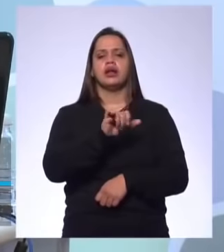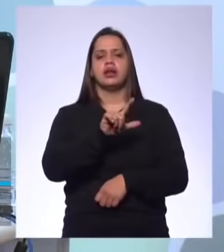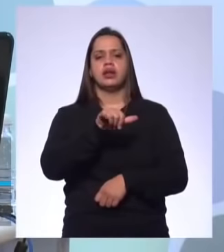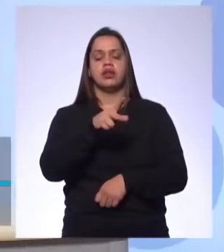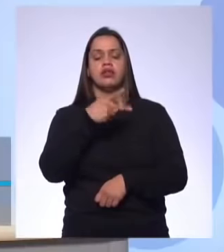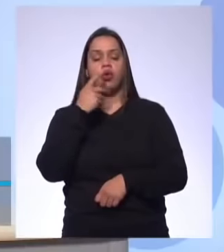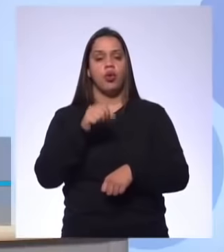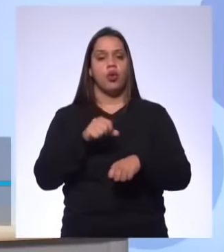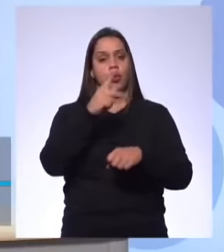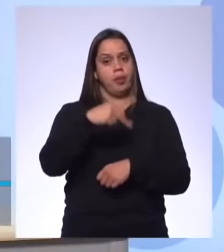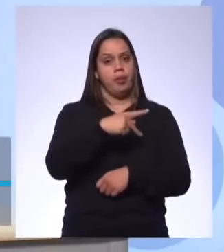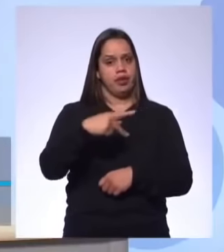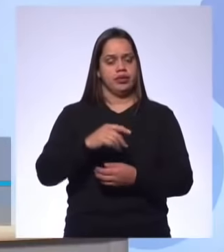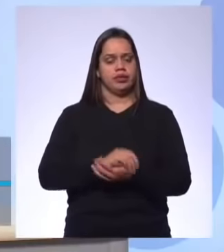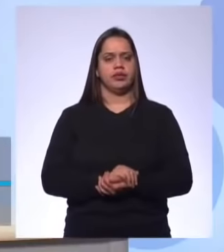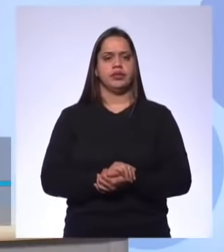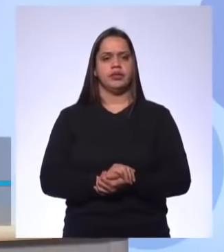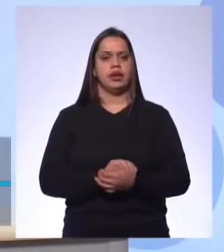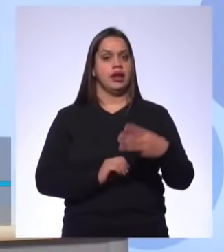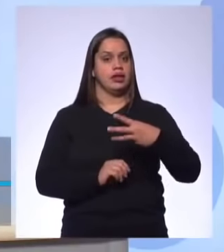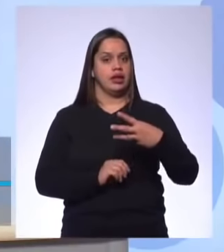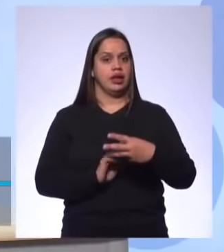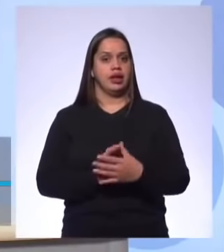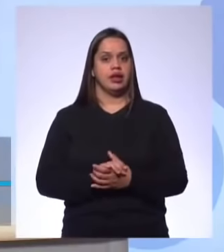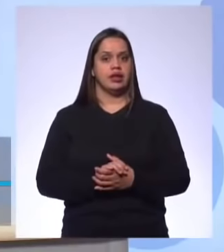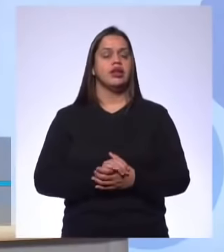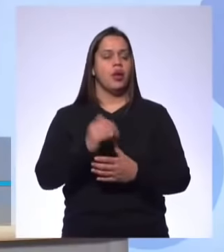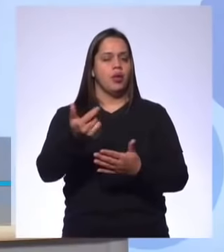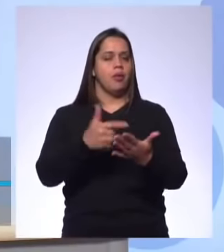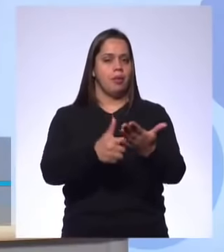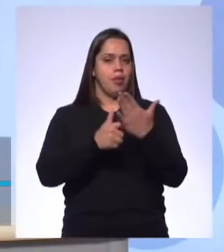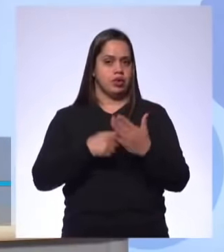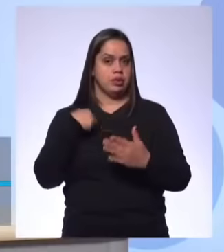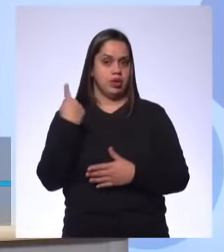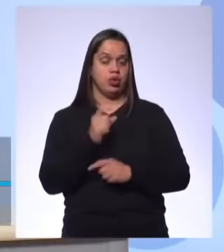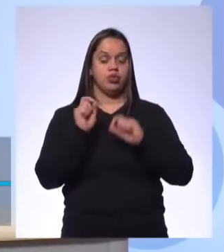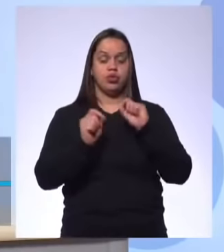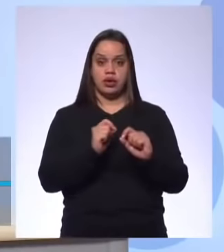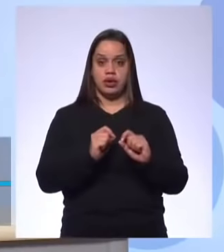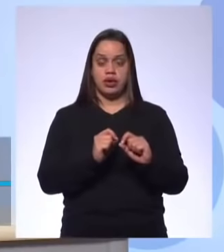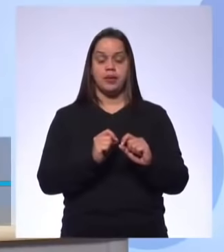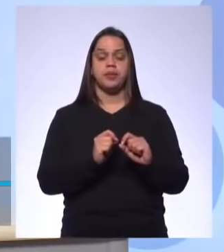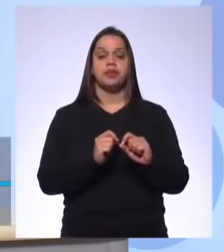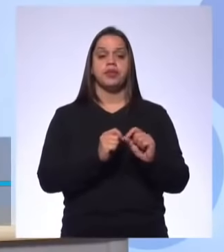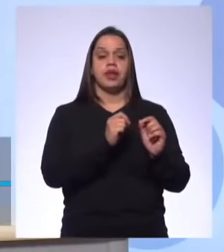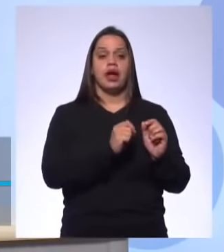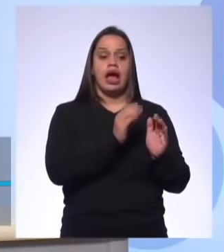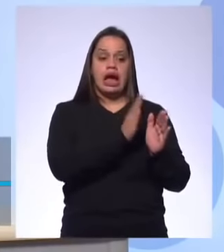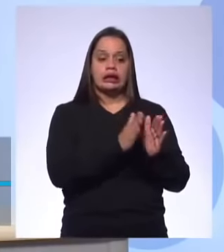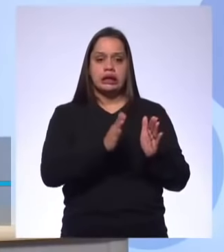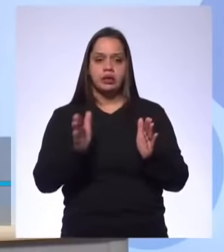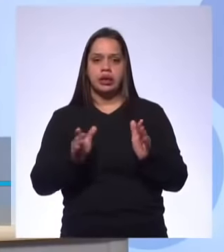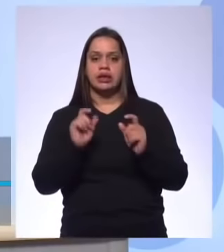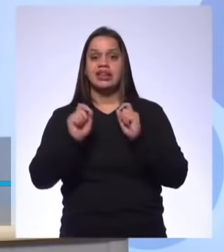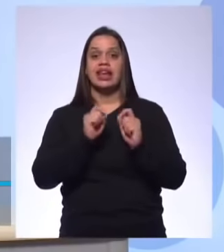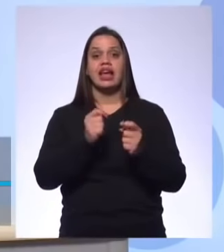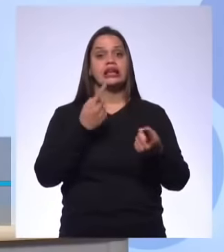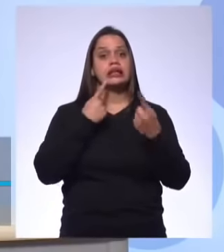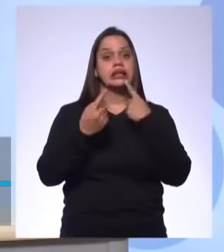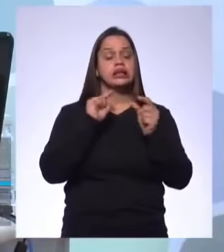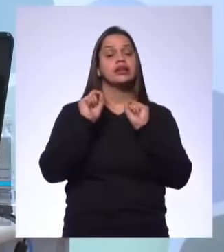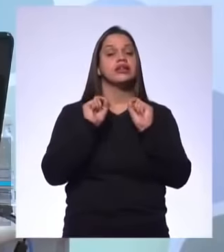3, quem é? É, gente, mostra pra gente a sequência. O que vocês imaginam assim? Quem é que está dialogando? Ó, a